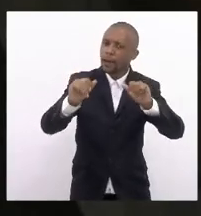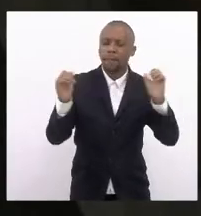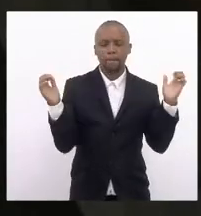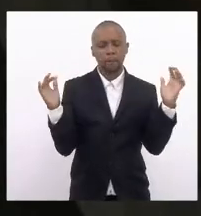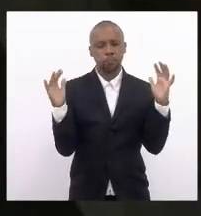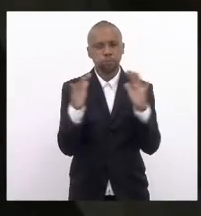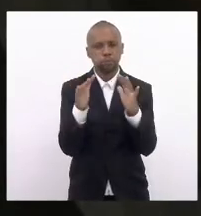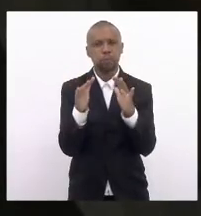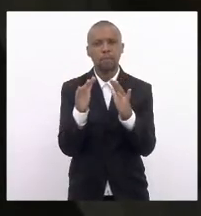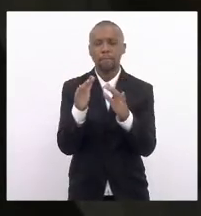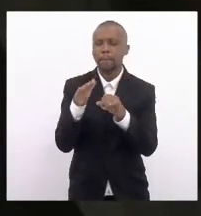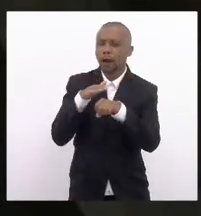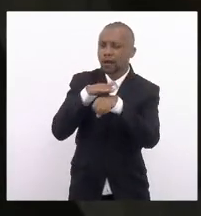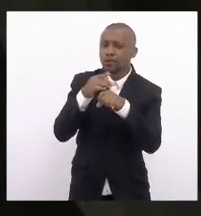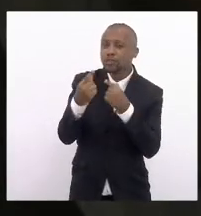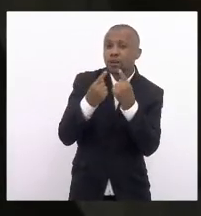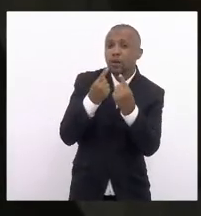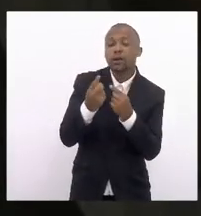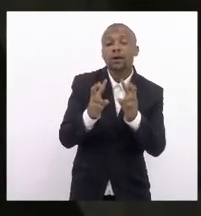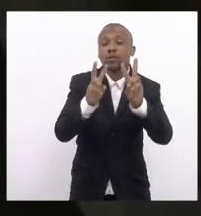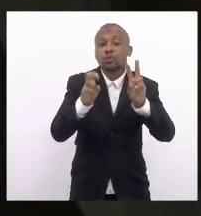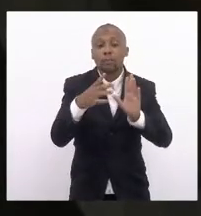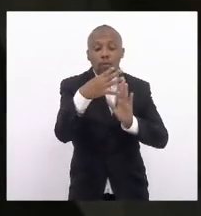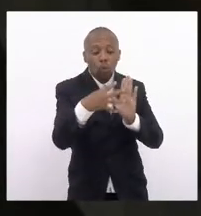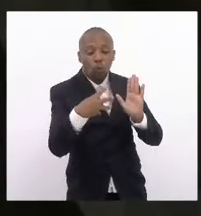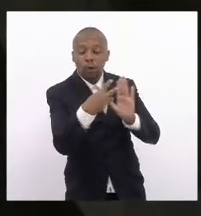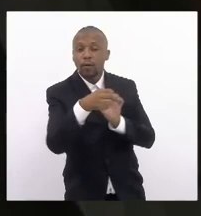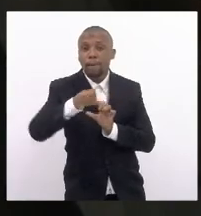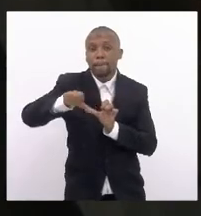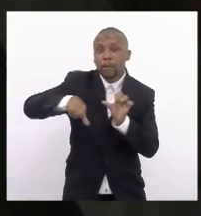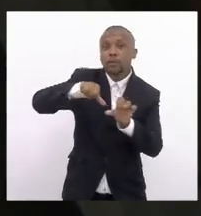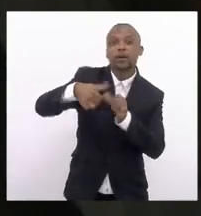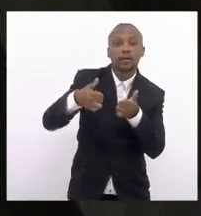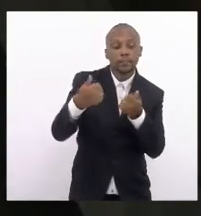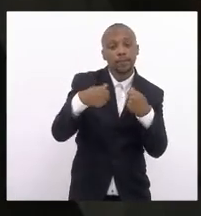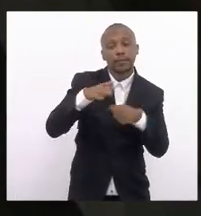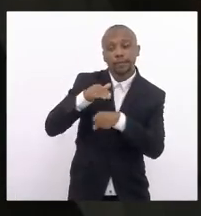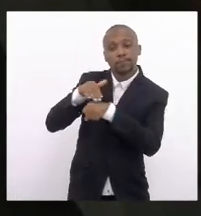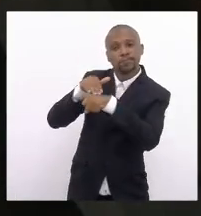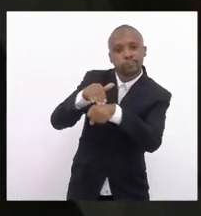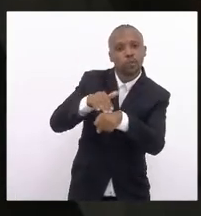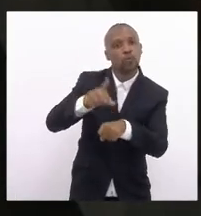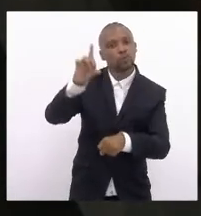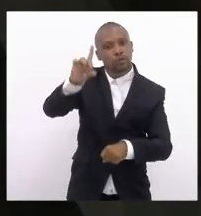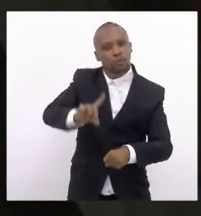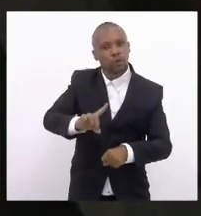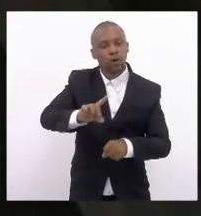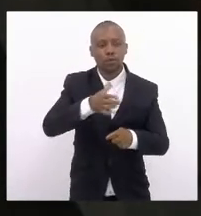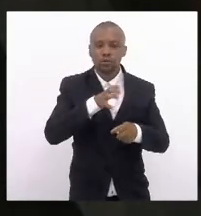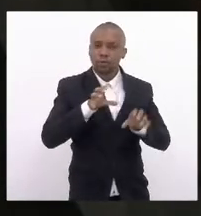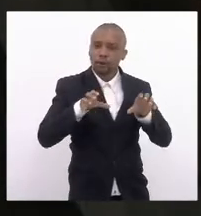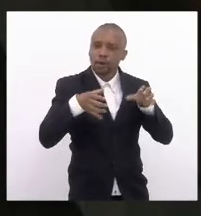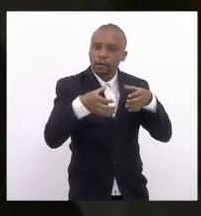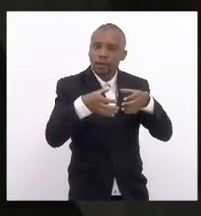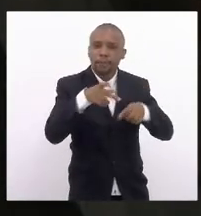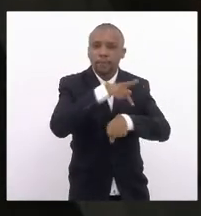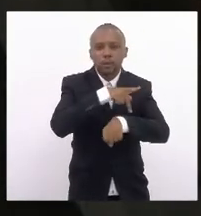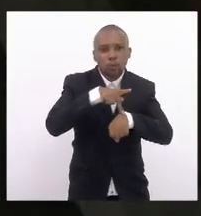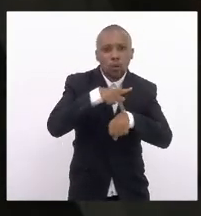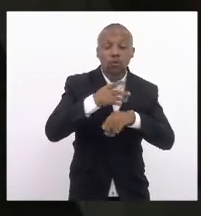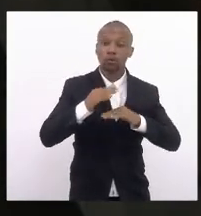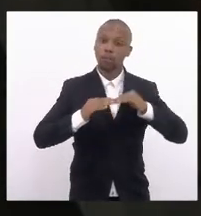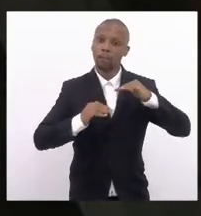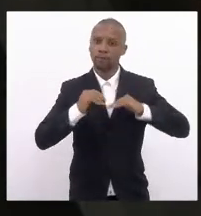que muda o currículo de uma escola sem conversar com a escola? Sem conversar com o diretor, com a equipe pedagógica, com os profissionais, com